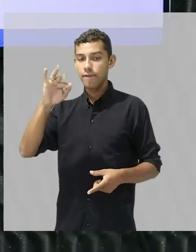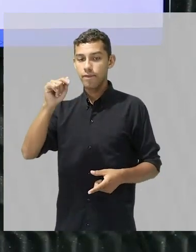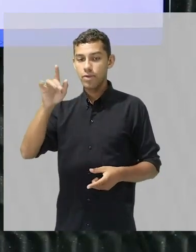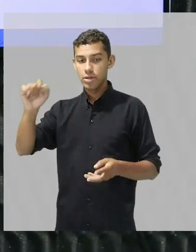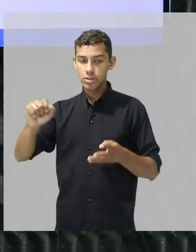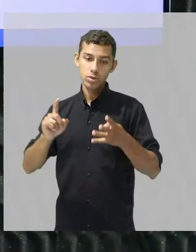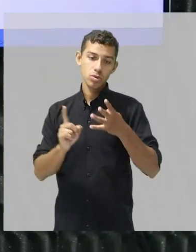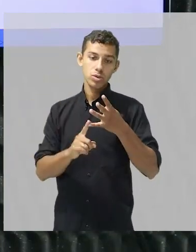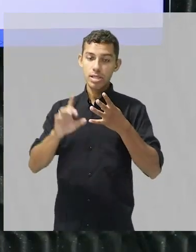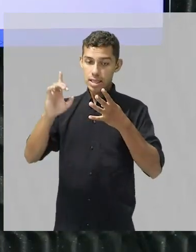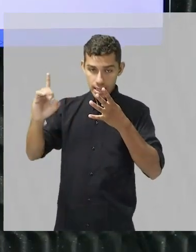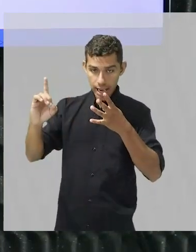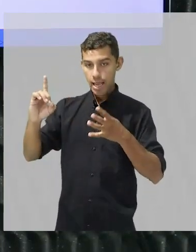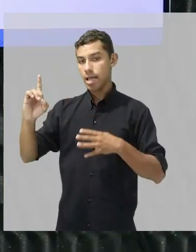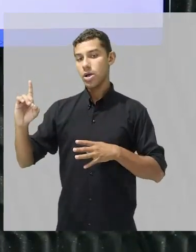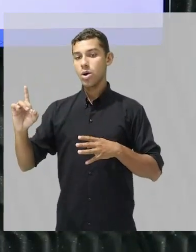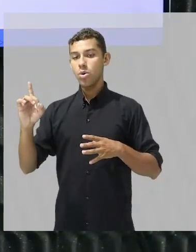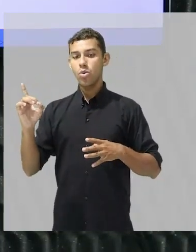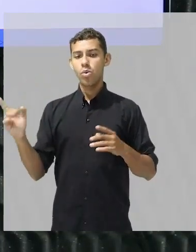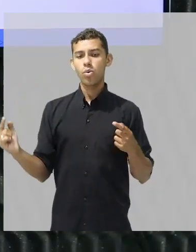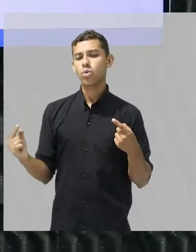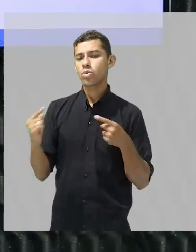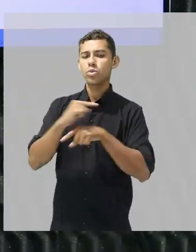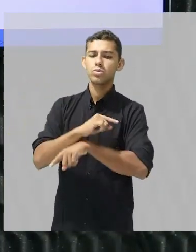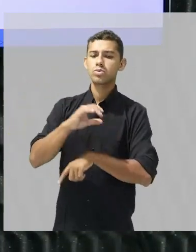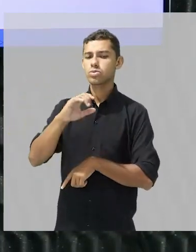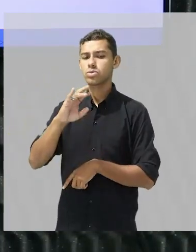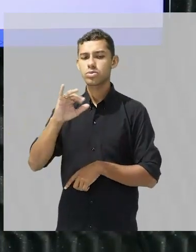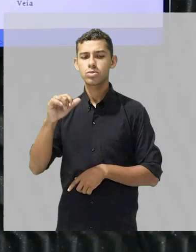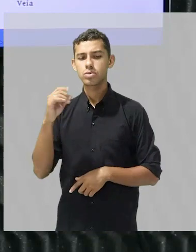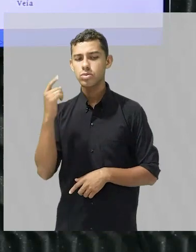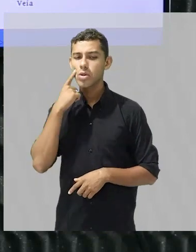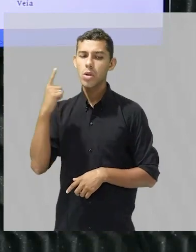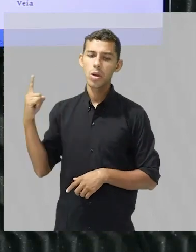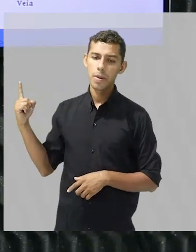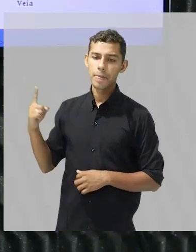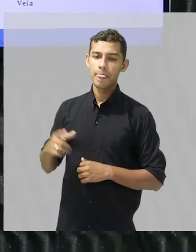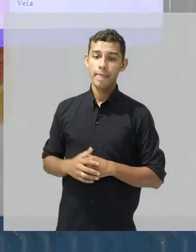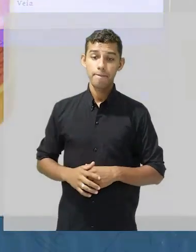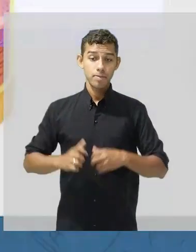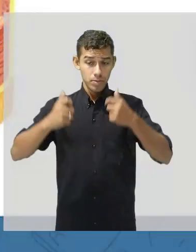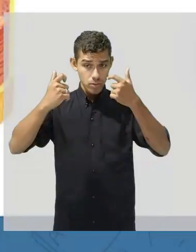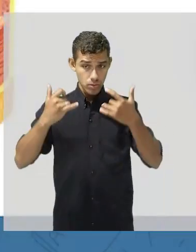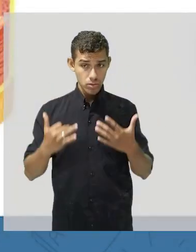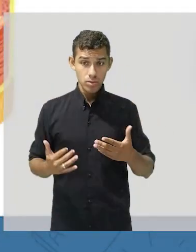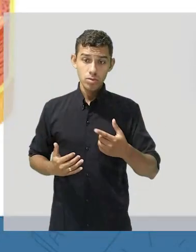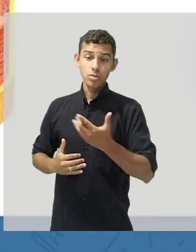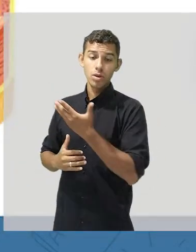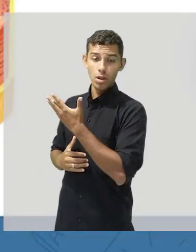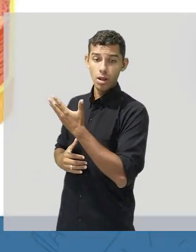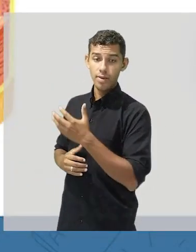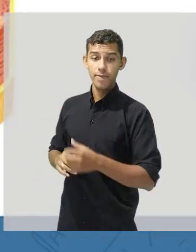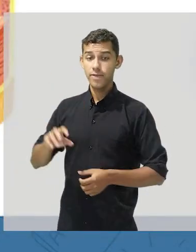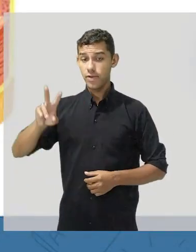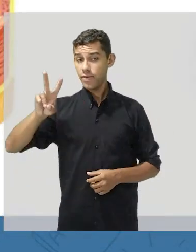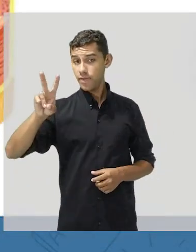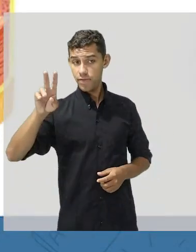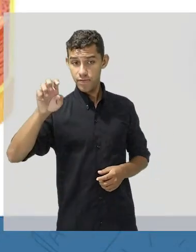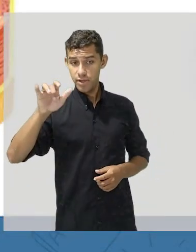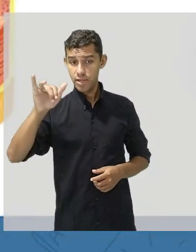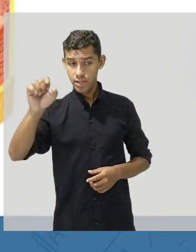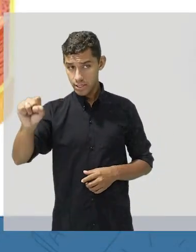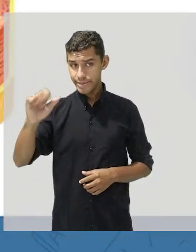o transporte gasoso, né? Transporte de gases? Vamos lá, pessoal. Ele está falando aqui de